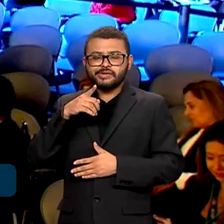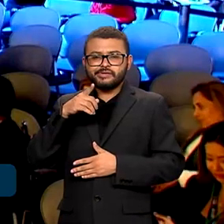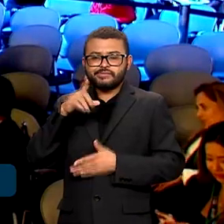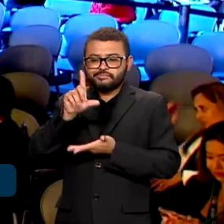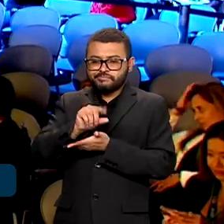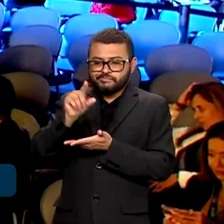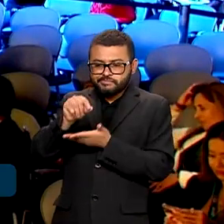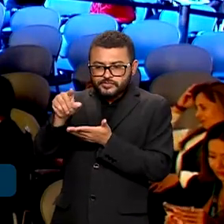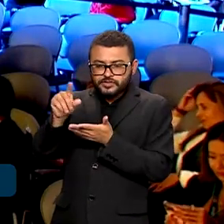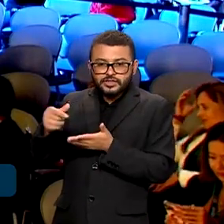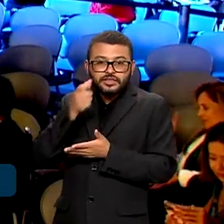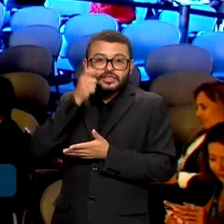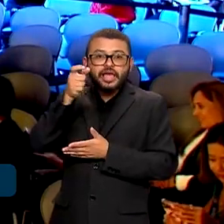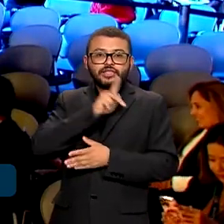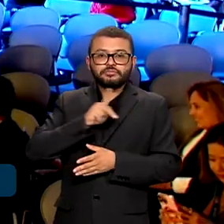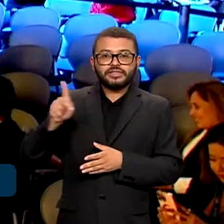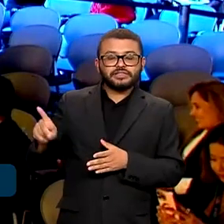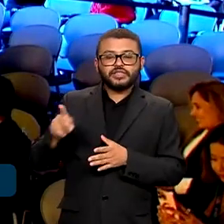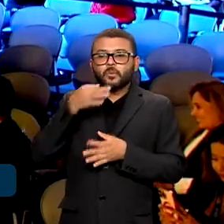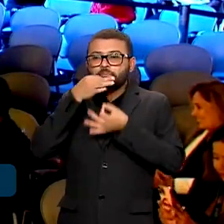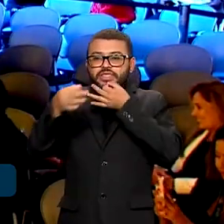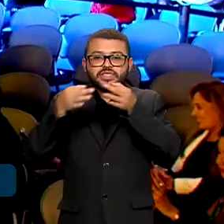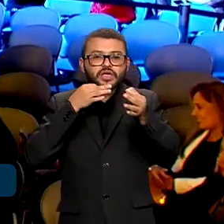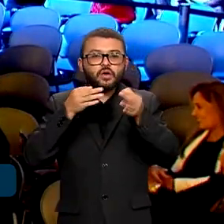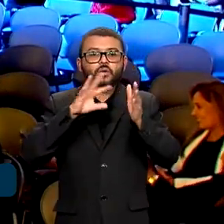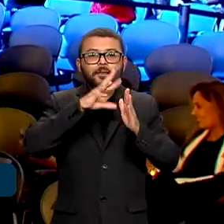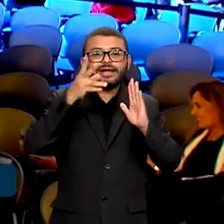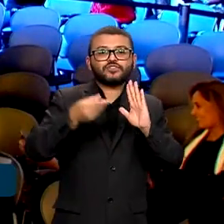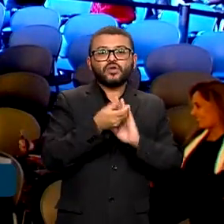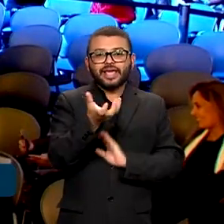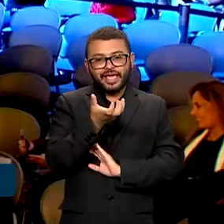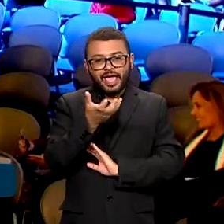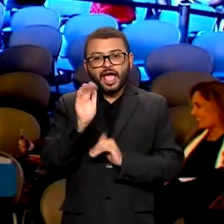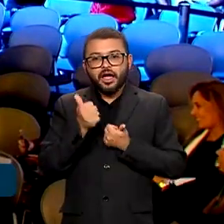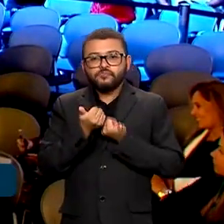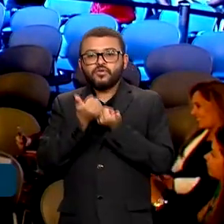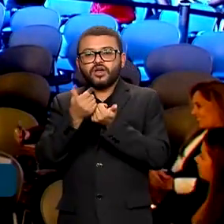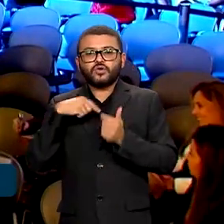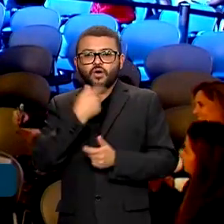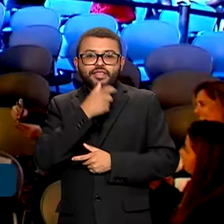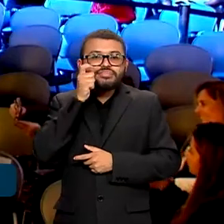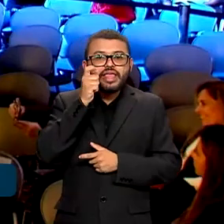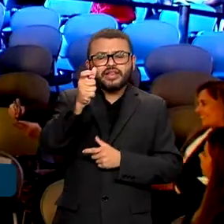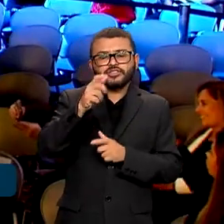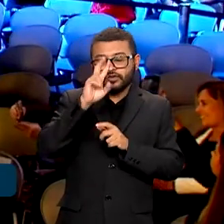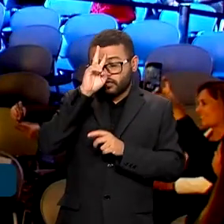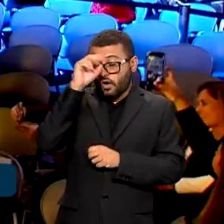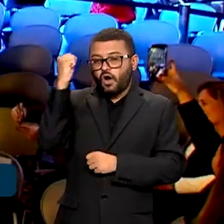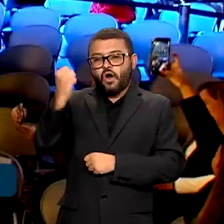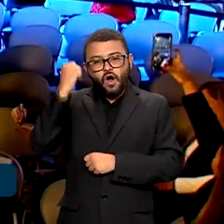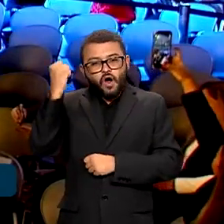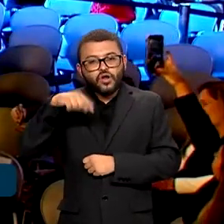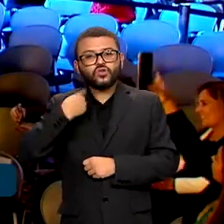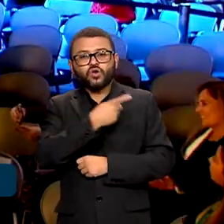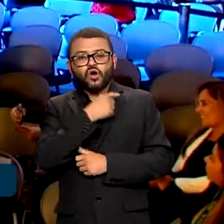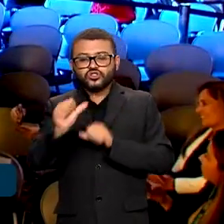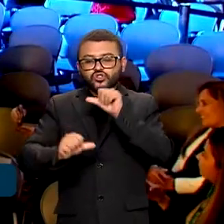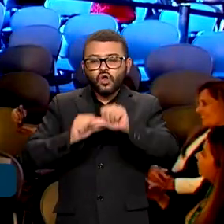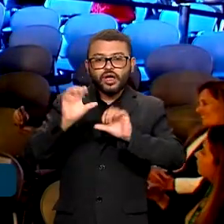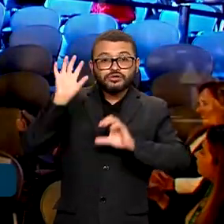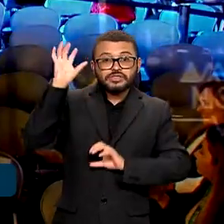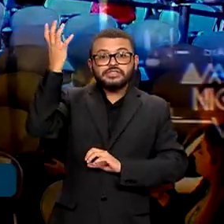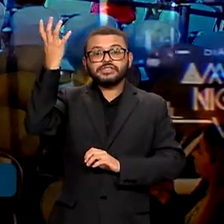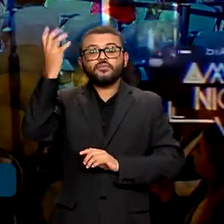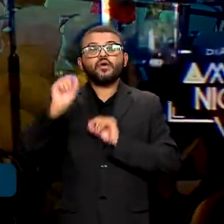de todos os presidentes que detêm a Amazônia e há uma expectativa muito grande dia em plena mudança